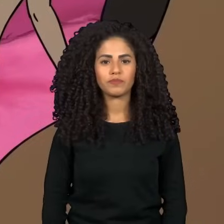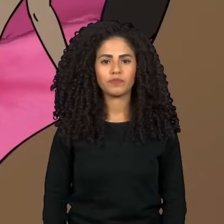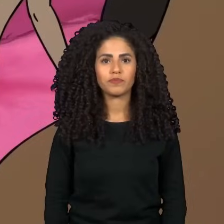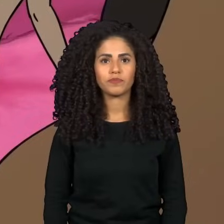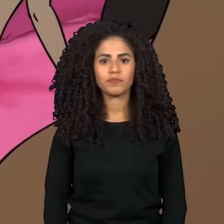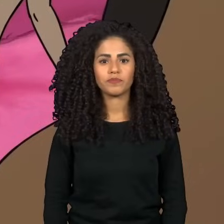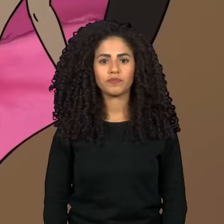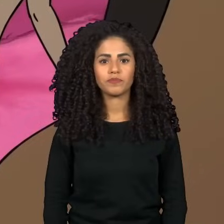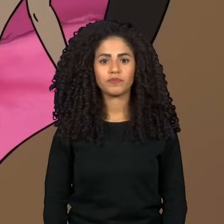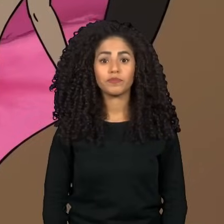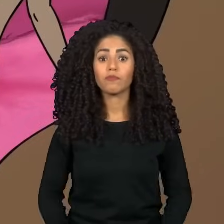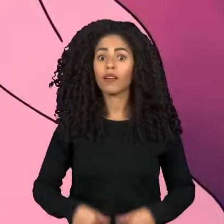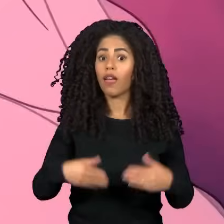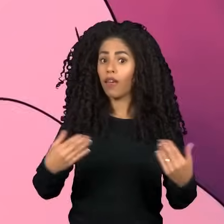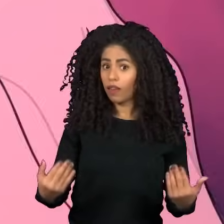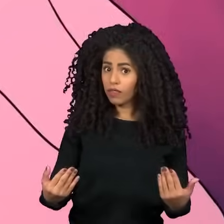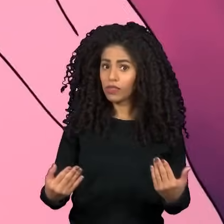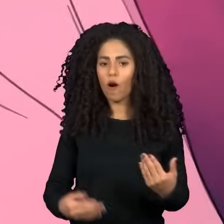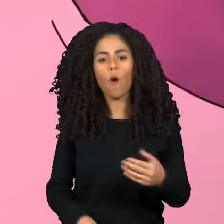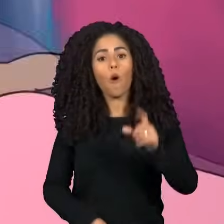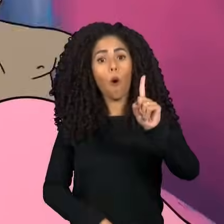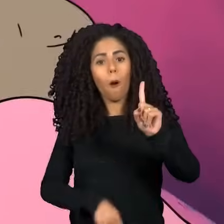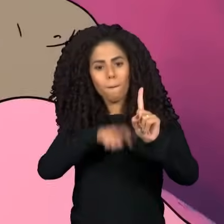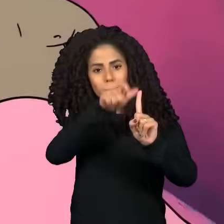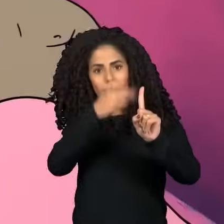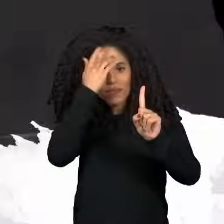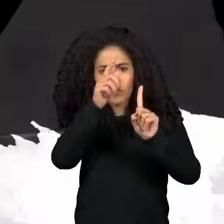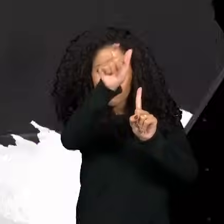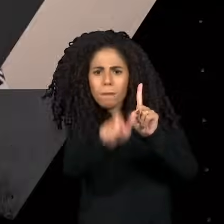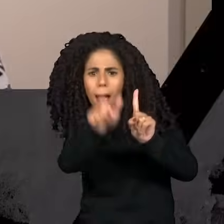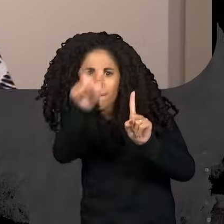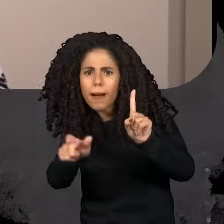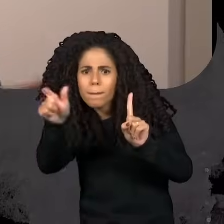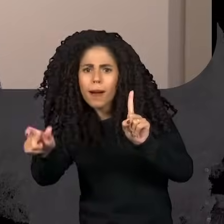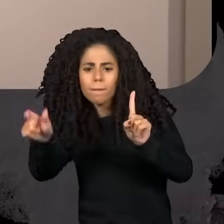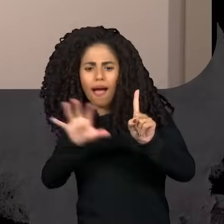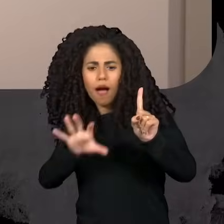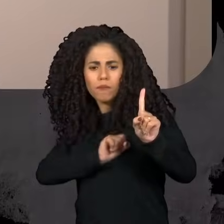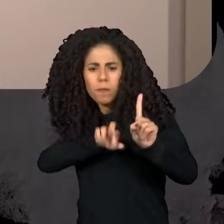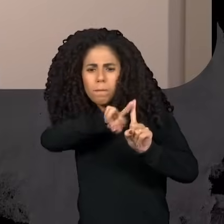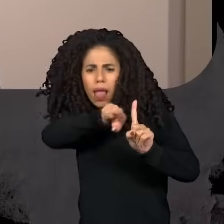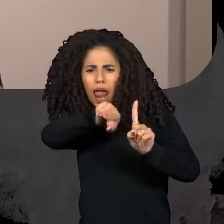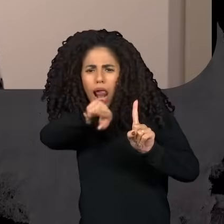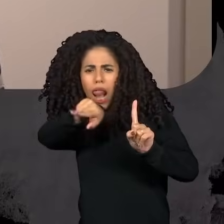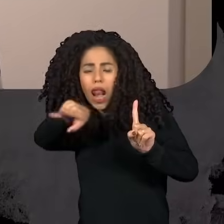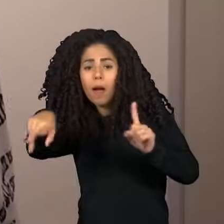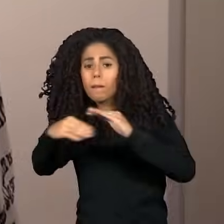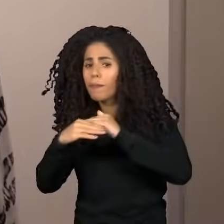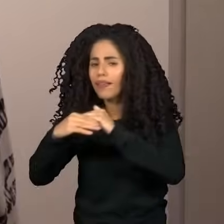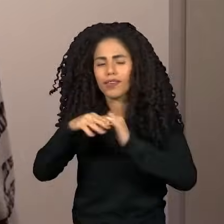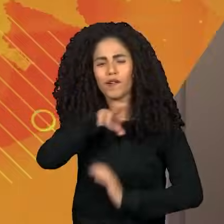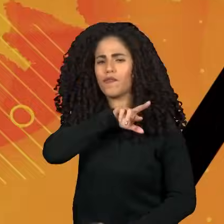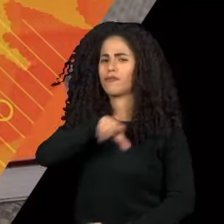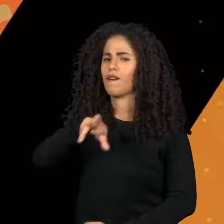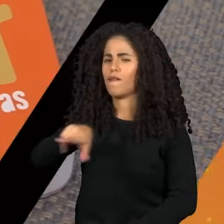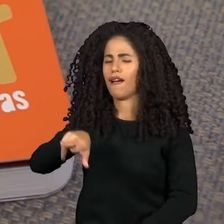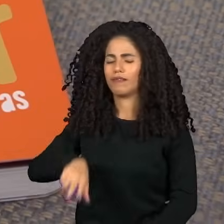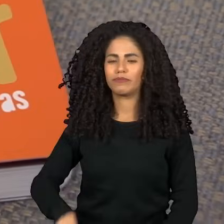E no poliamor, basicamente é você ter uma relação que não é padronizada do formato que a sociedade